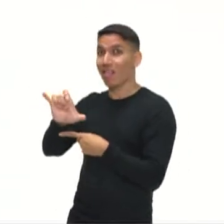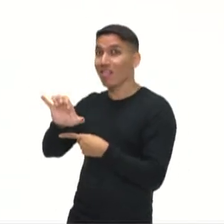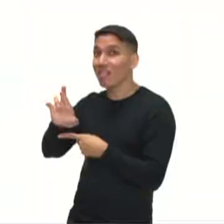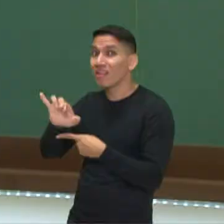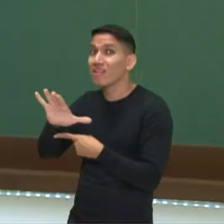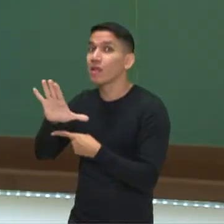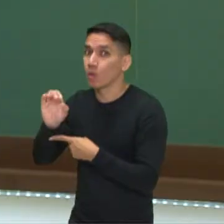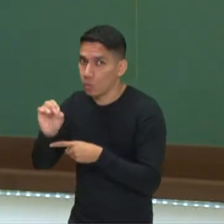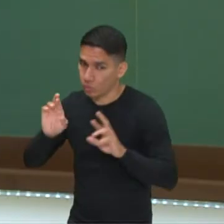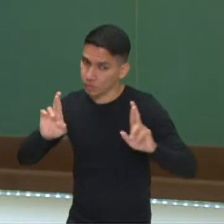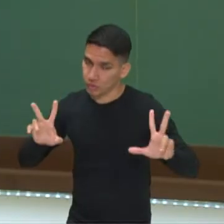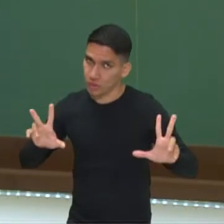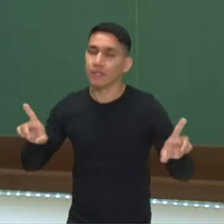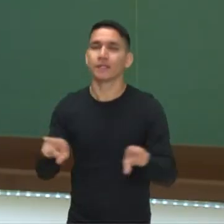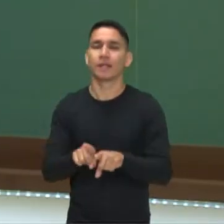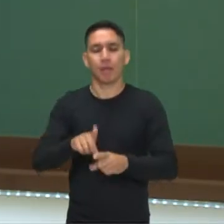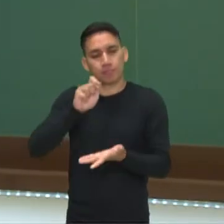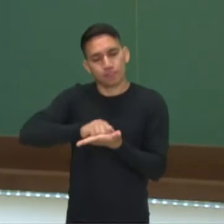um poema.